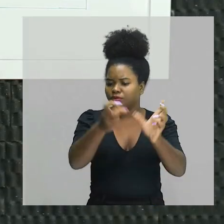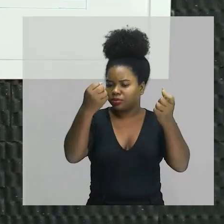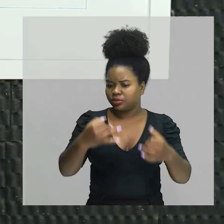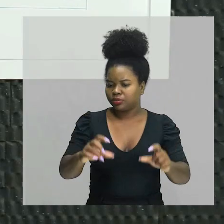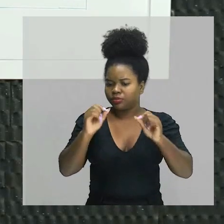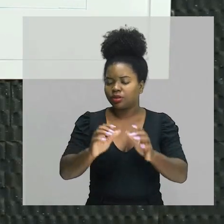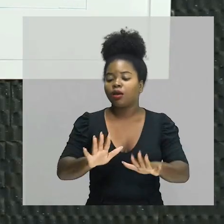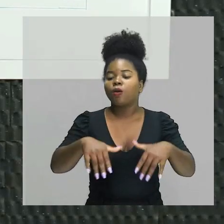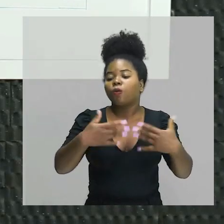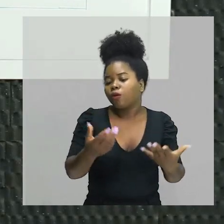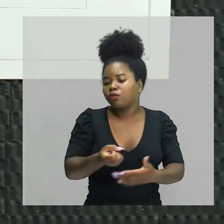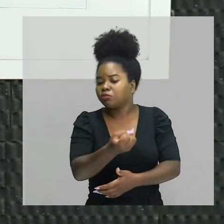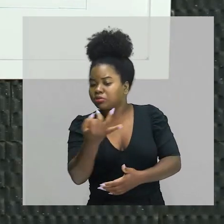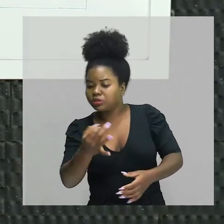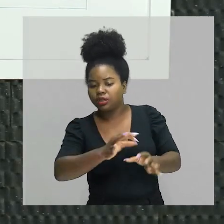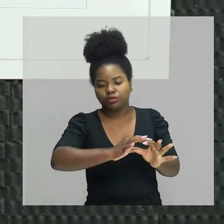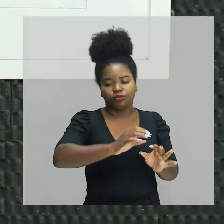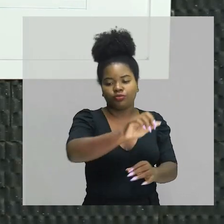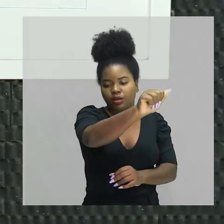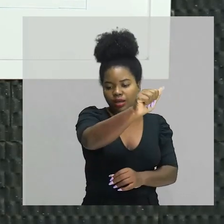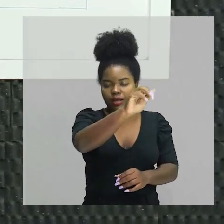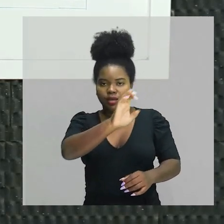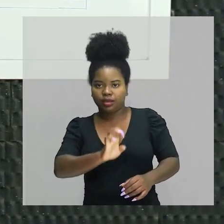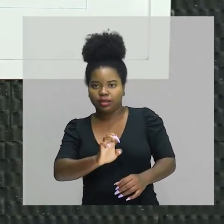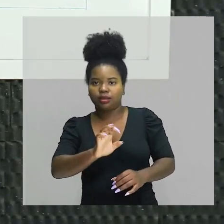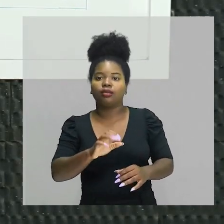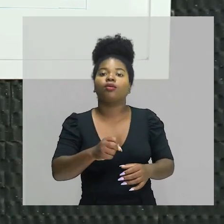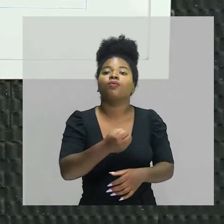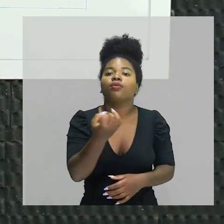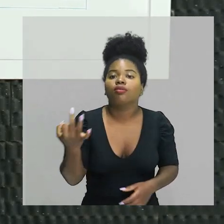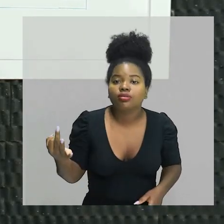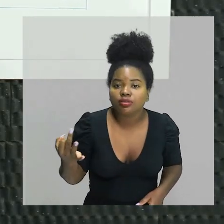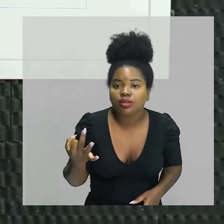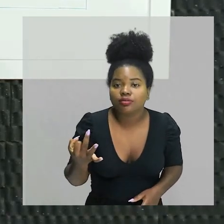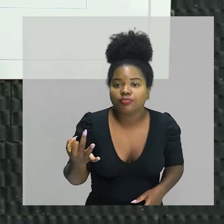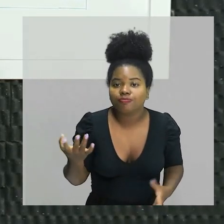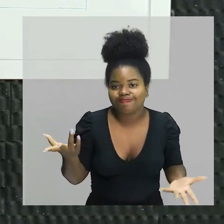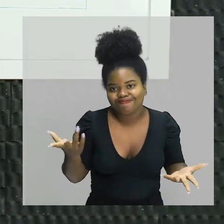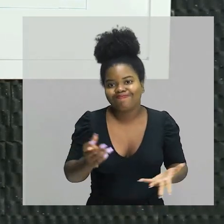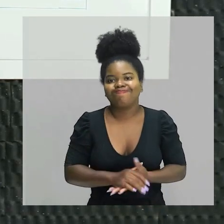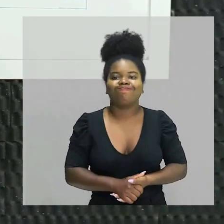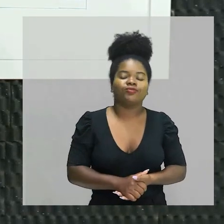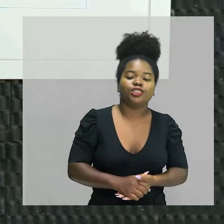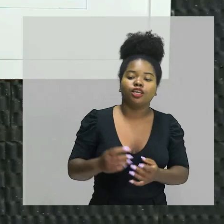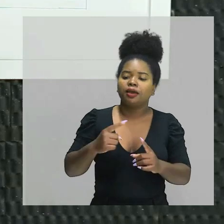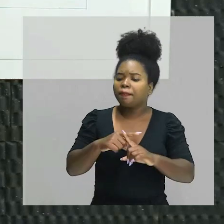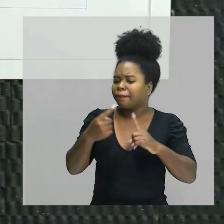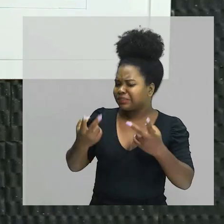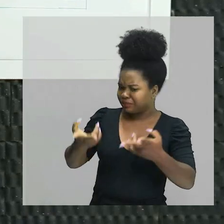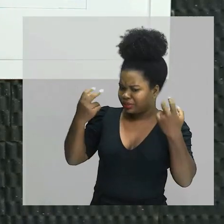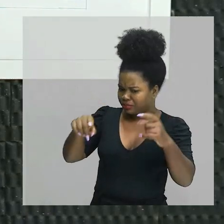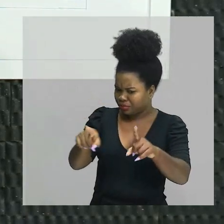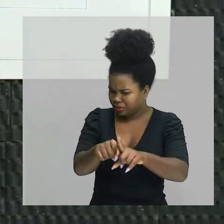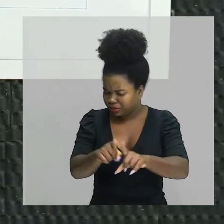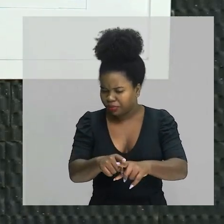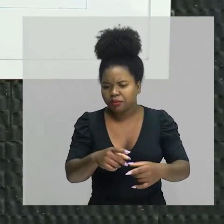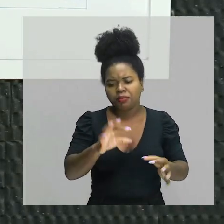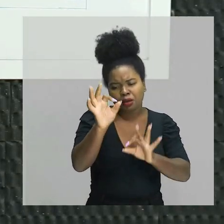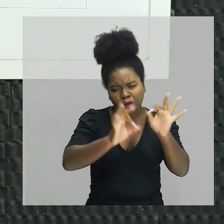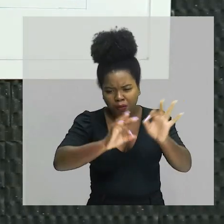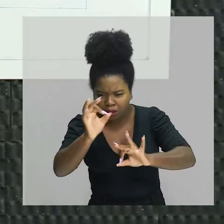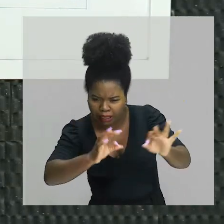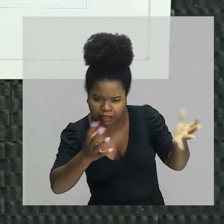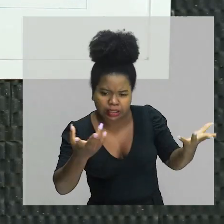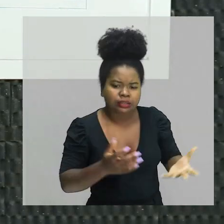essa medida que vai do ponto A até o ponto E. Beleza. Mas veja, para eu calcular